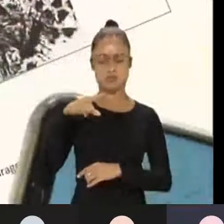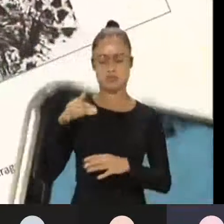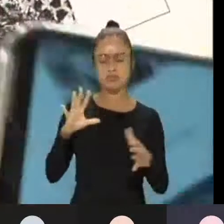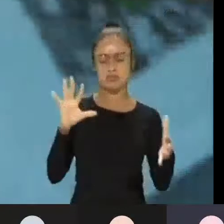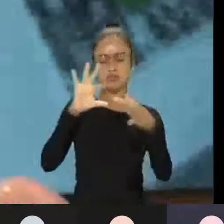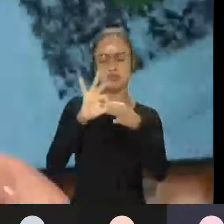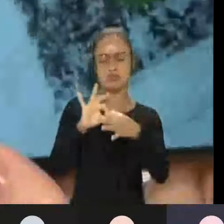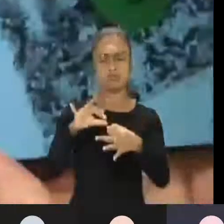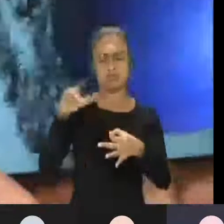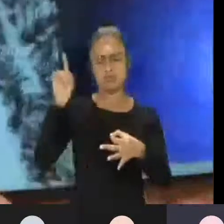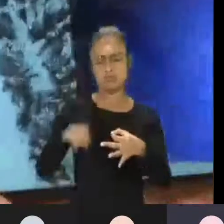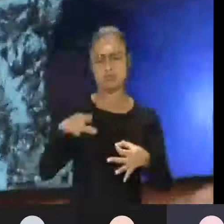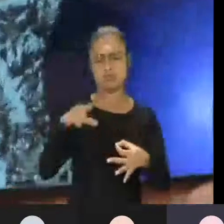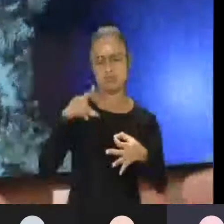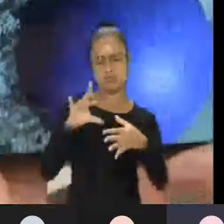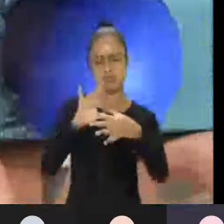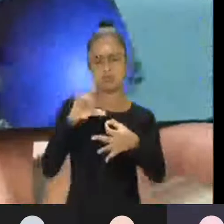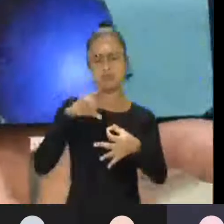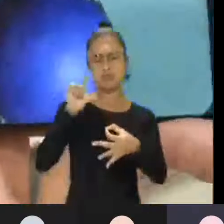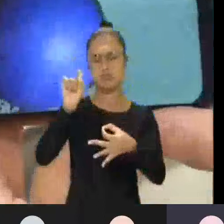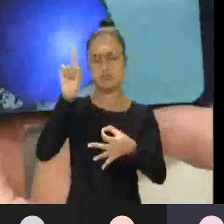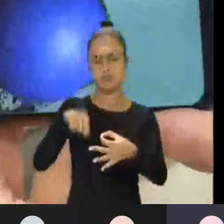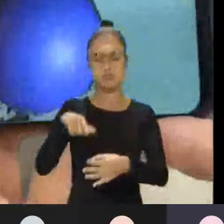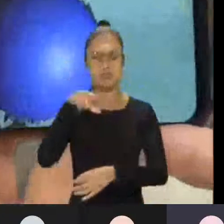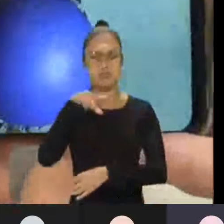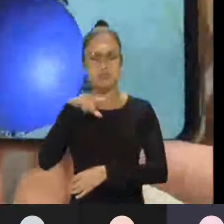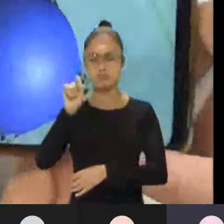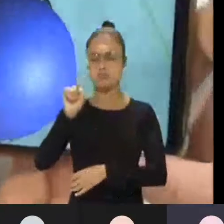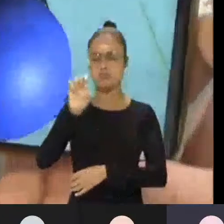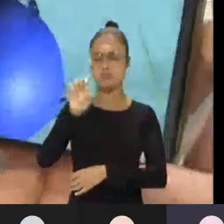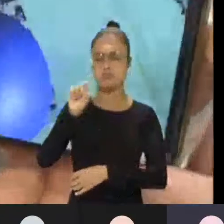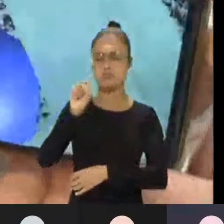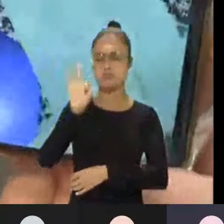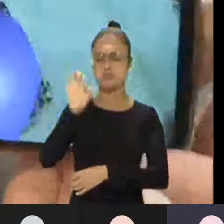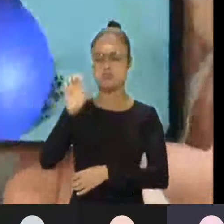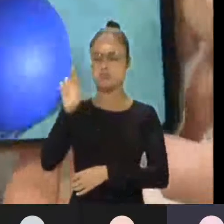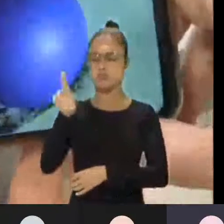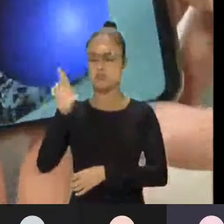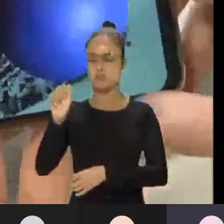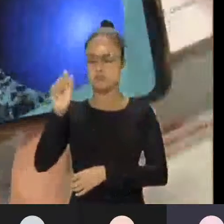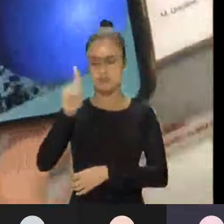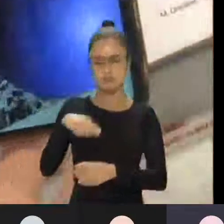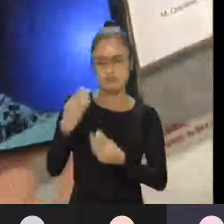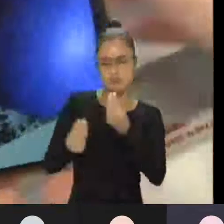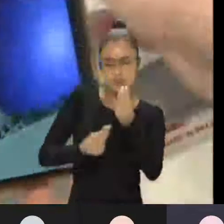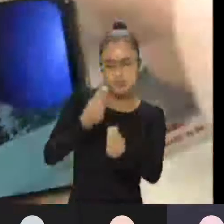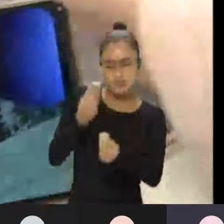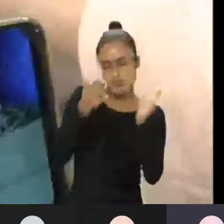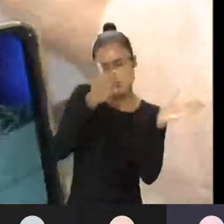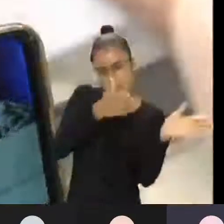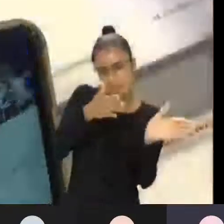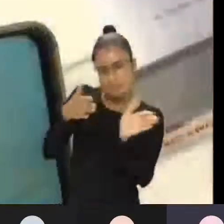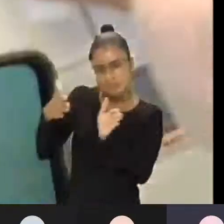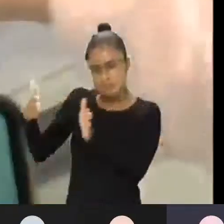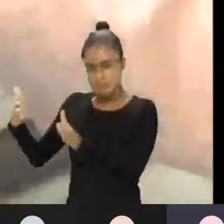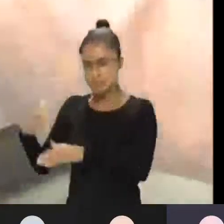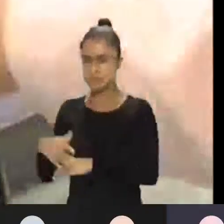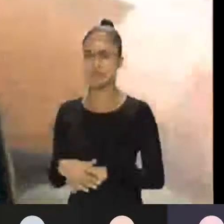nós vamos ter uma esfera. Então,